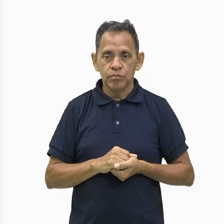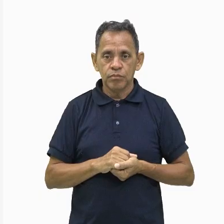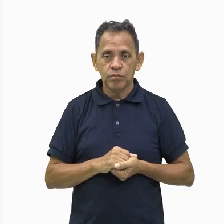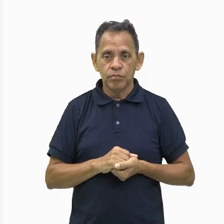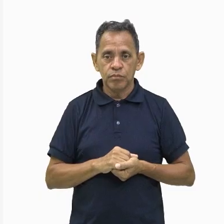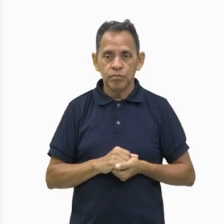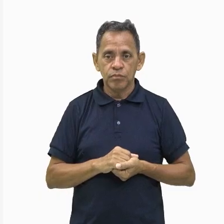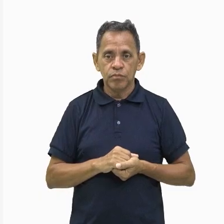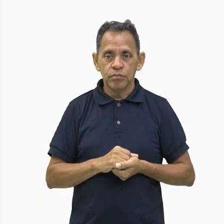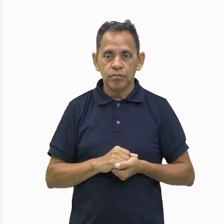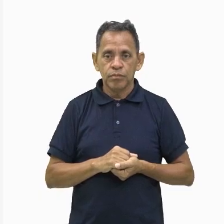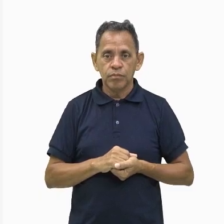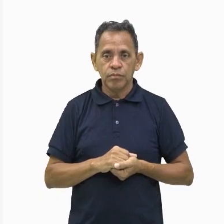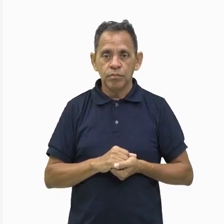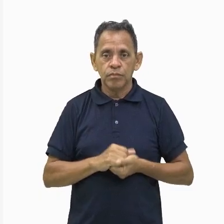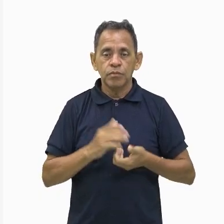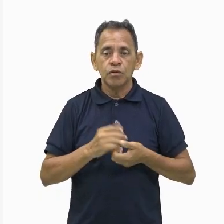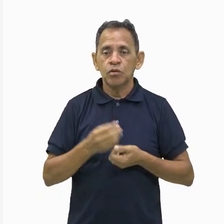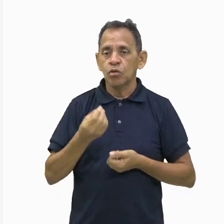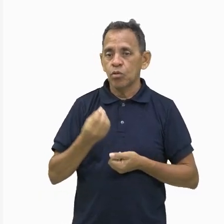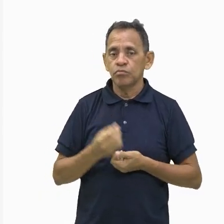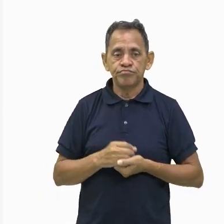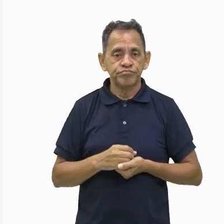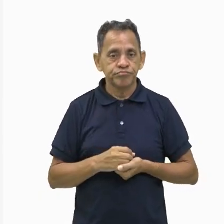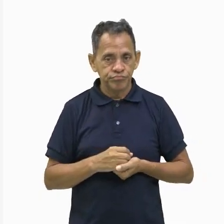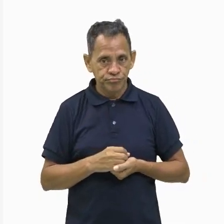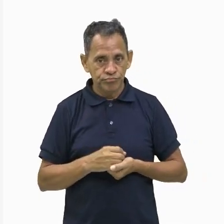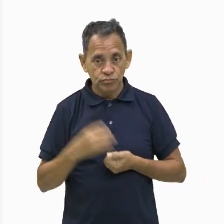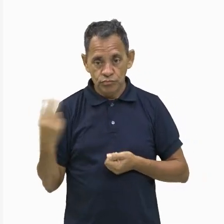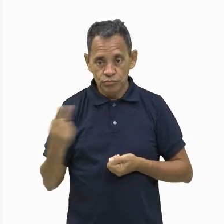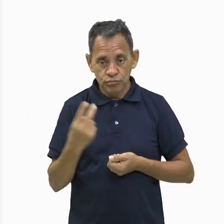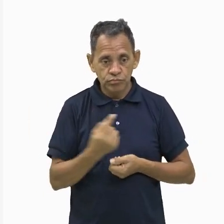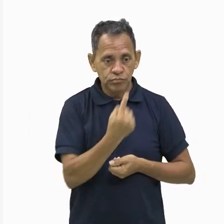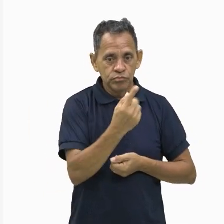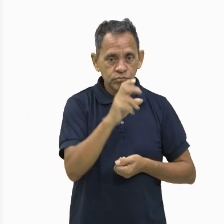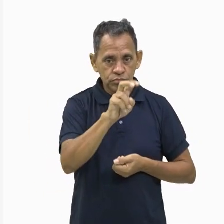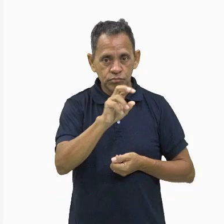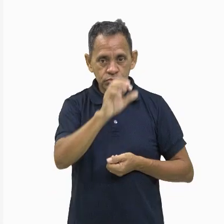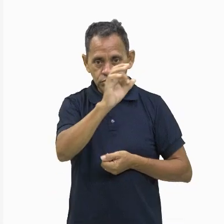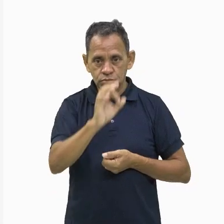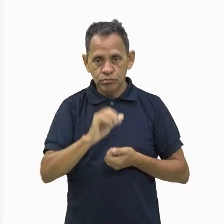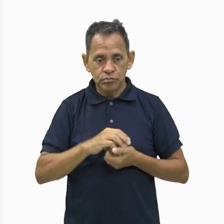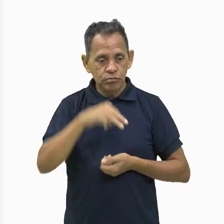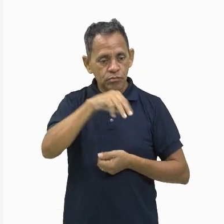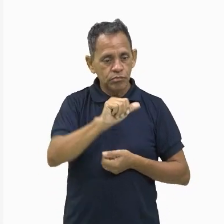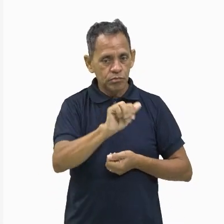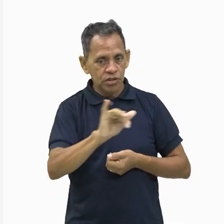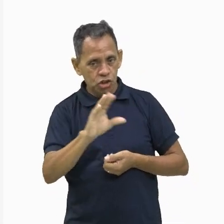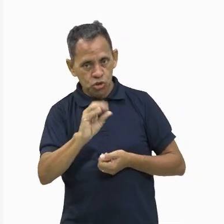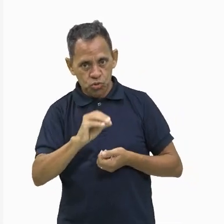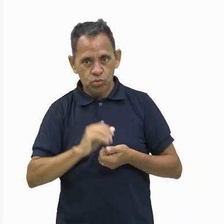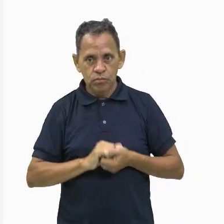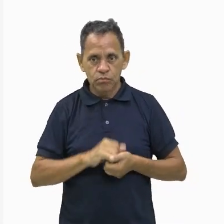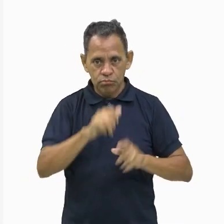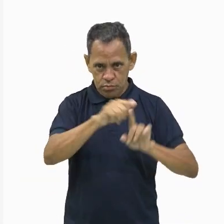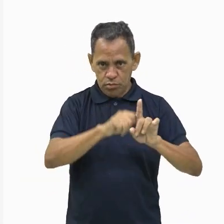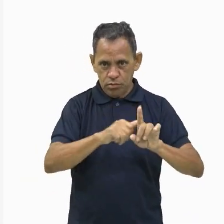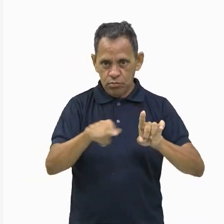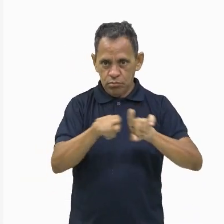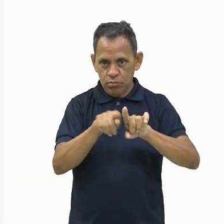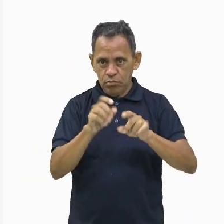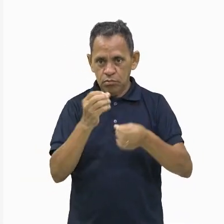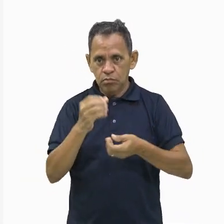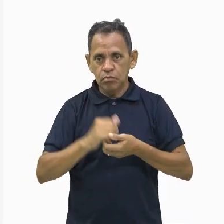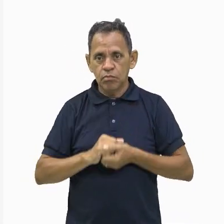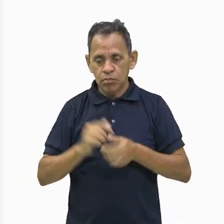de aumento. Bom, quando falou 15% em maio, esse fator de essa redução de 15% e mais, esse fator de redução, a